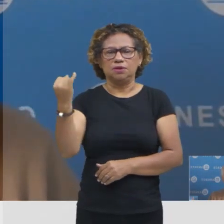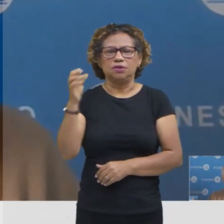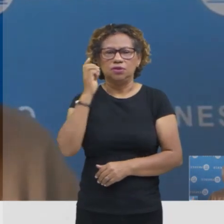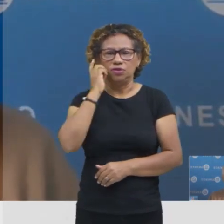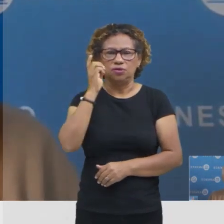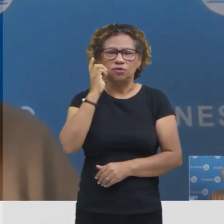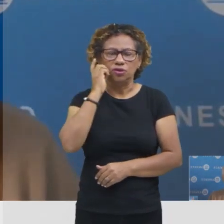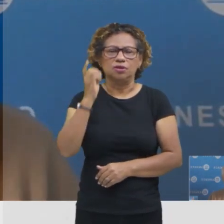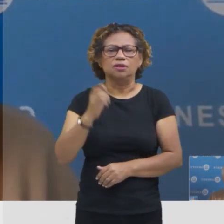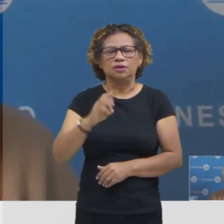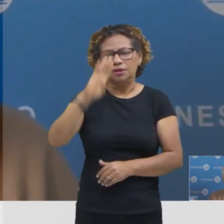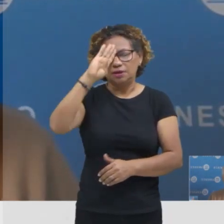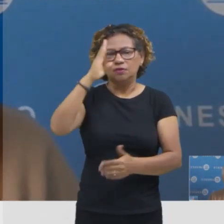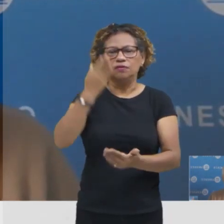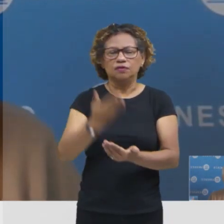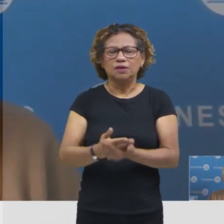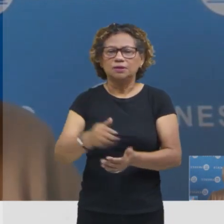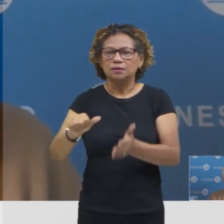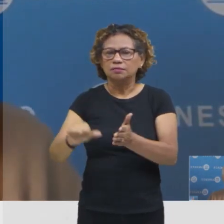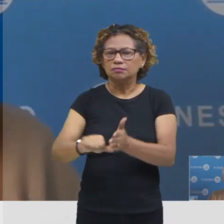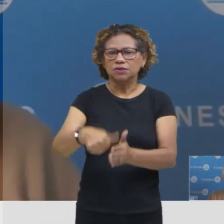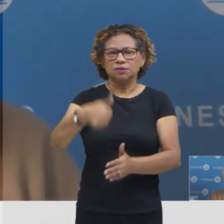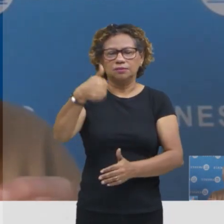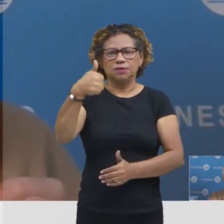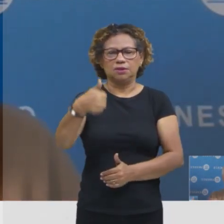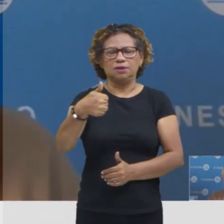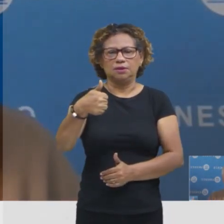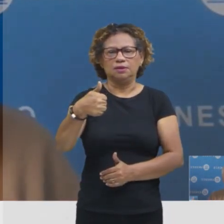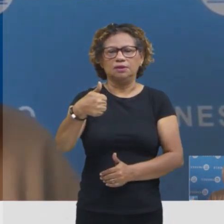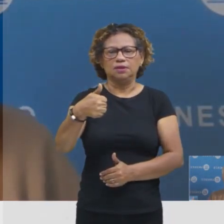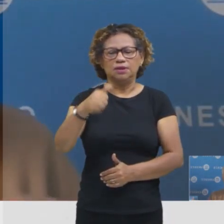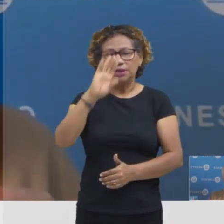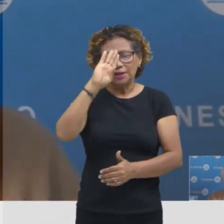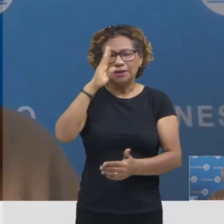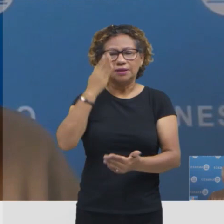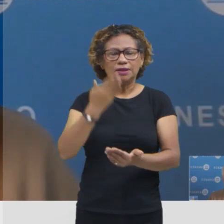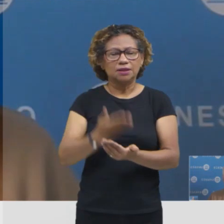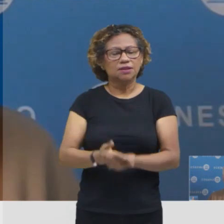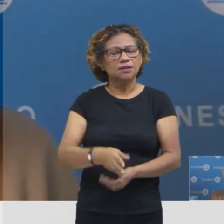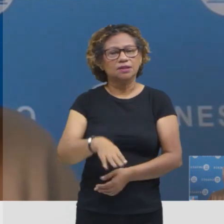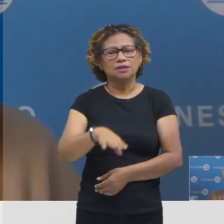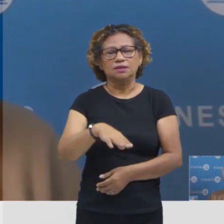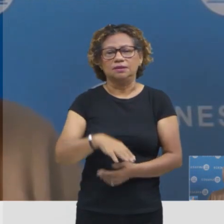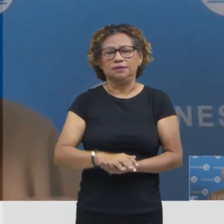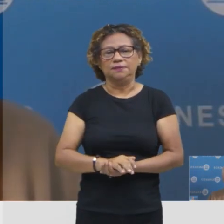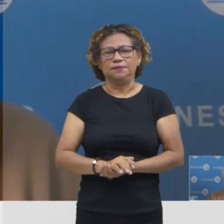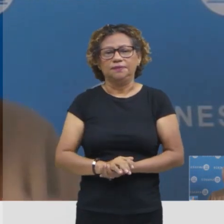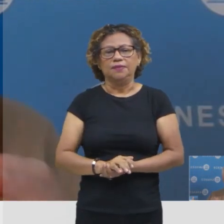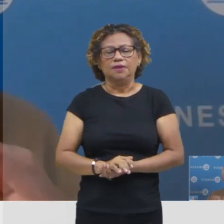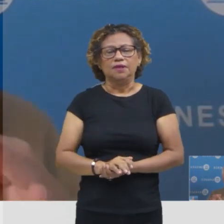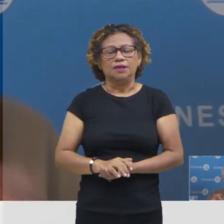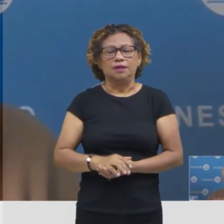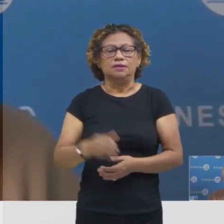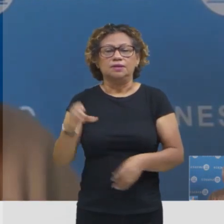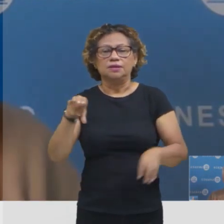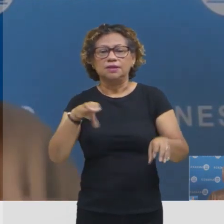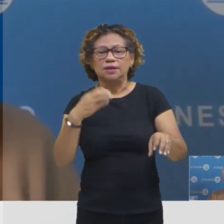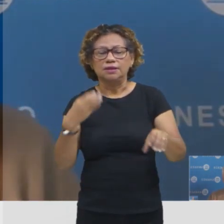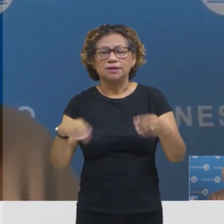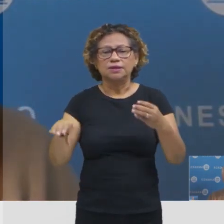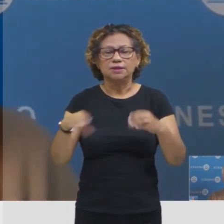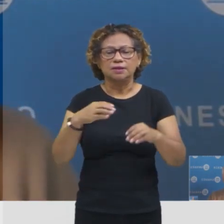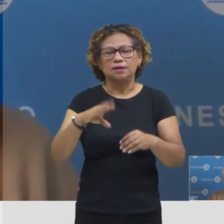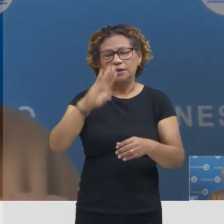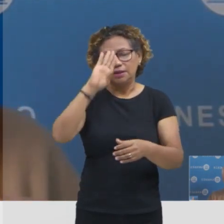a confiança é, em primeiro lugar, a confiança no conhecimento e na ciência. Tenhamos